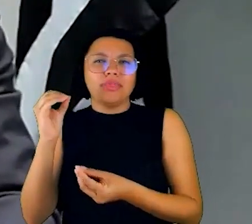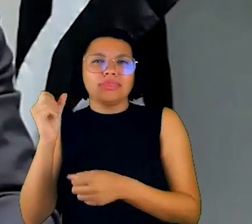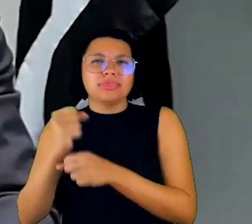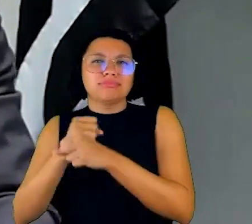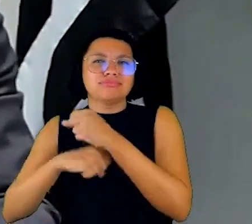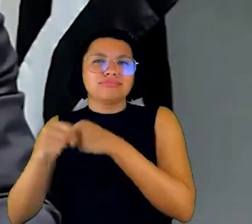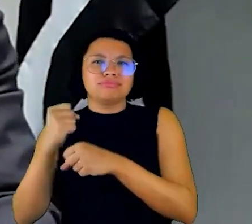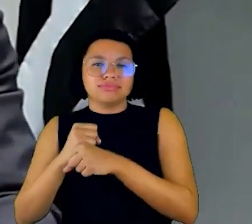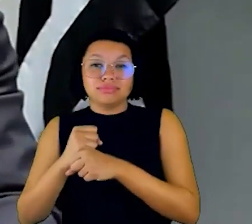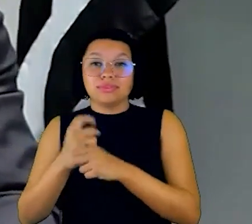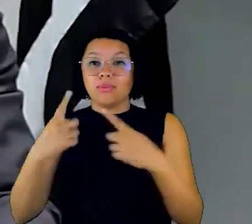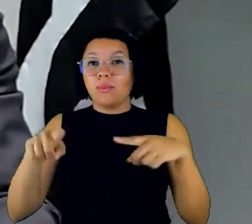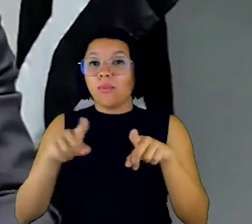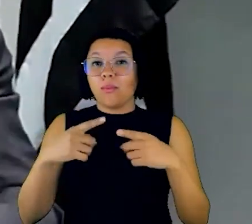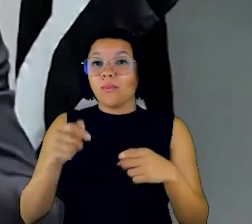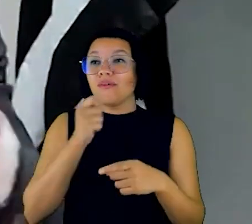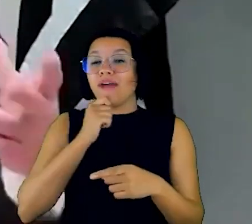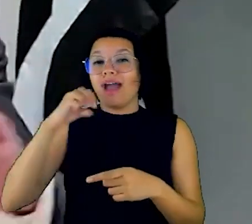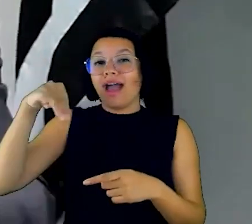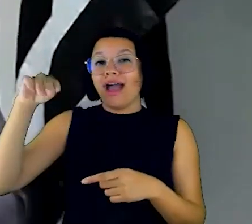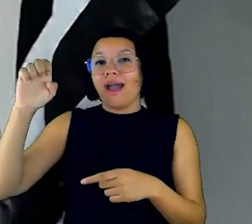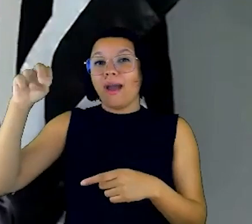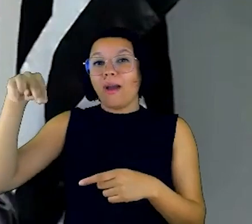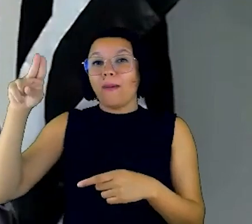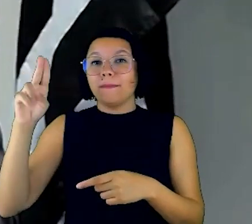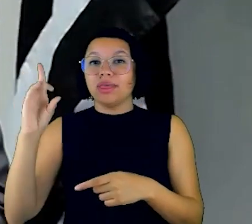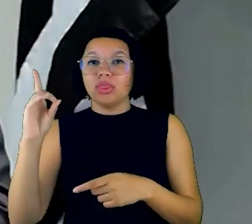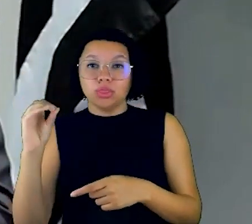sonora do Menudo ao fundo para